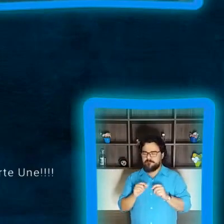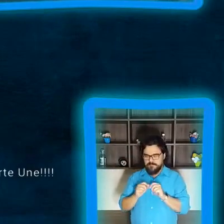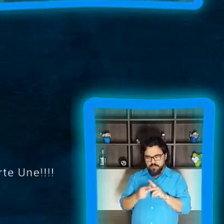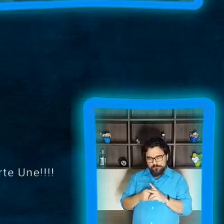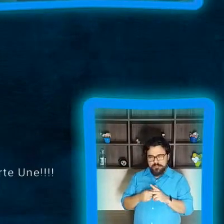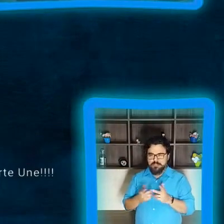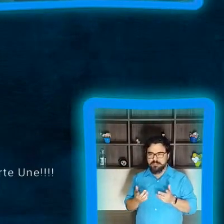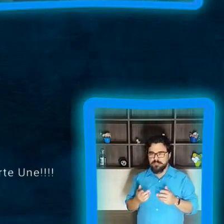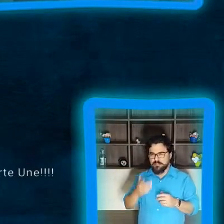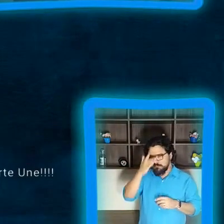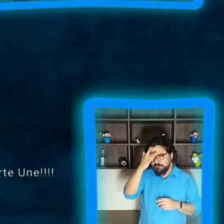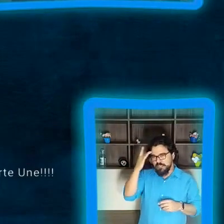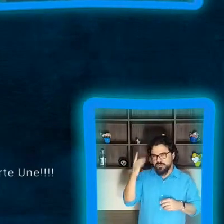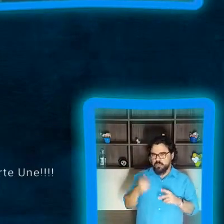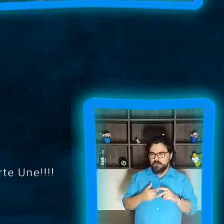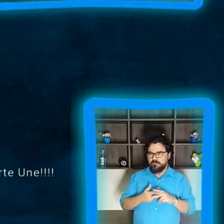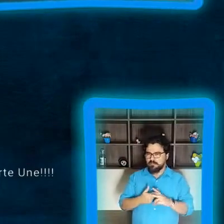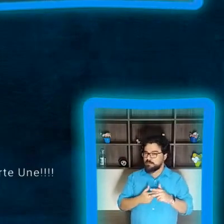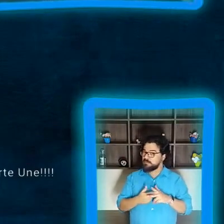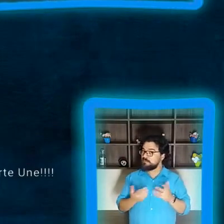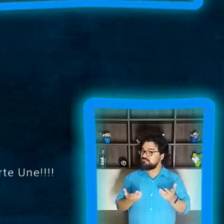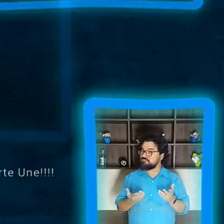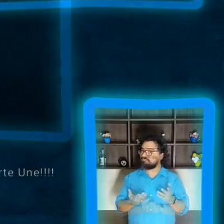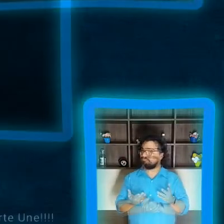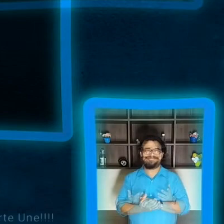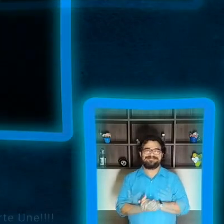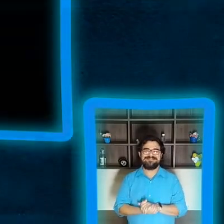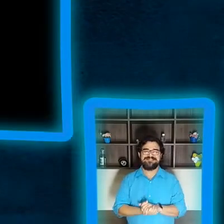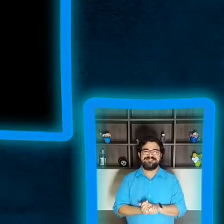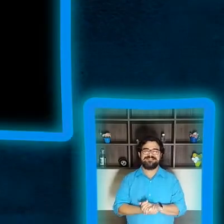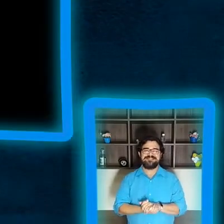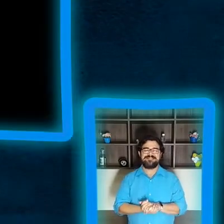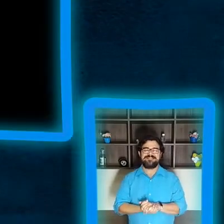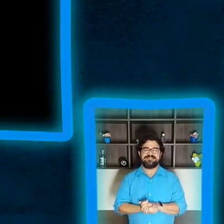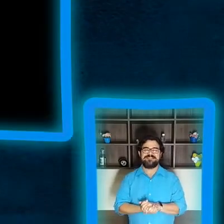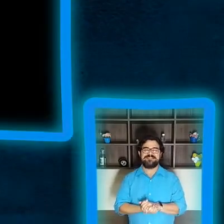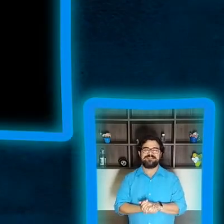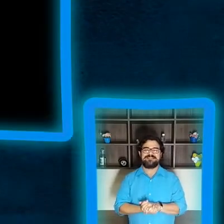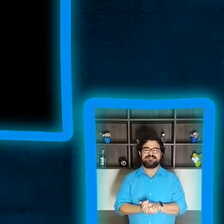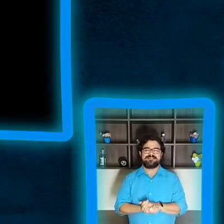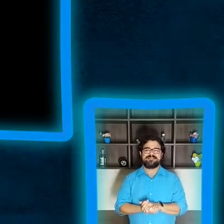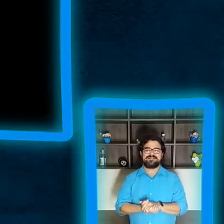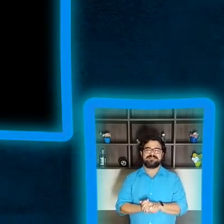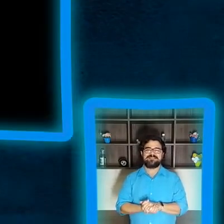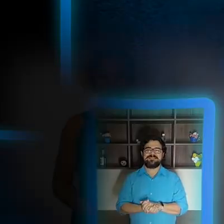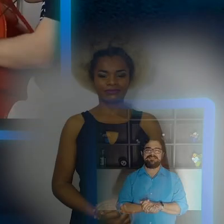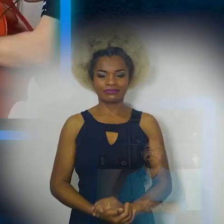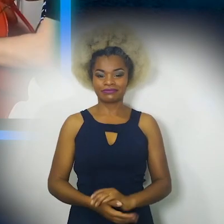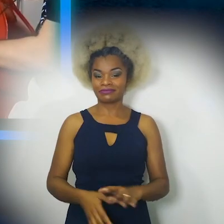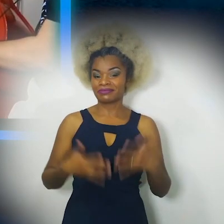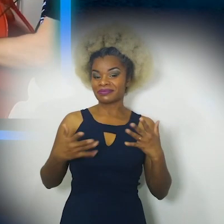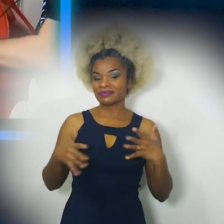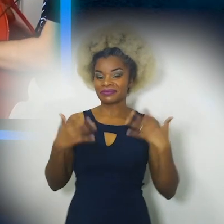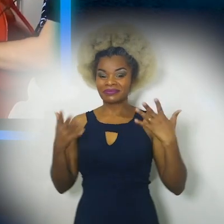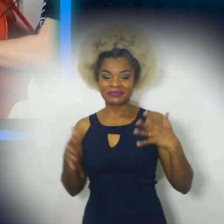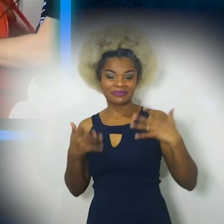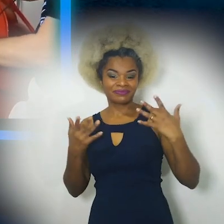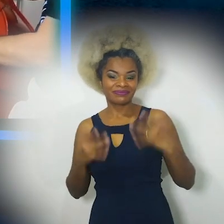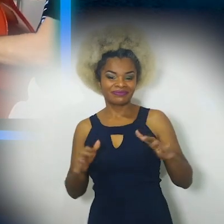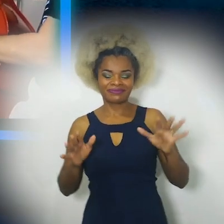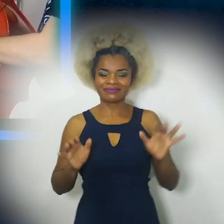da oficina, garota. Vamos ouvir o primeiro som dessa galera. Solta, Fabinho!